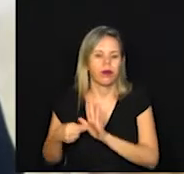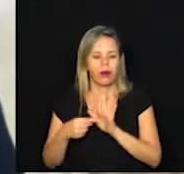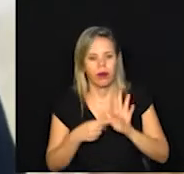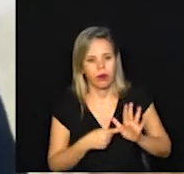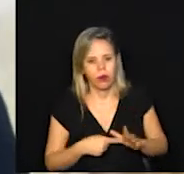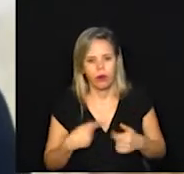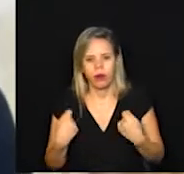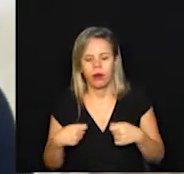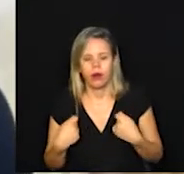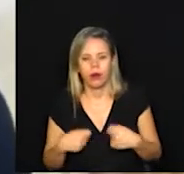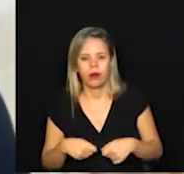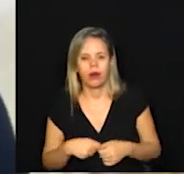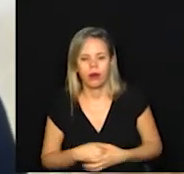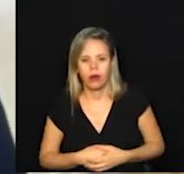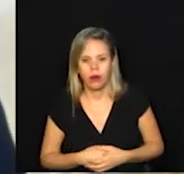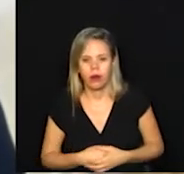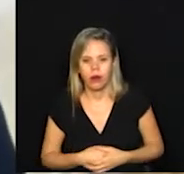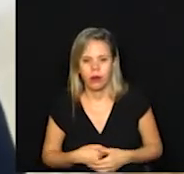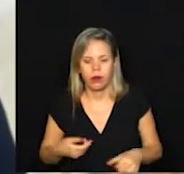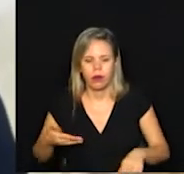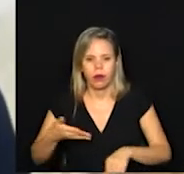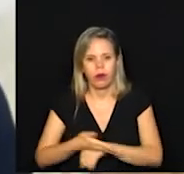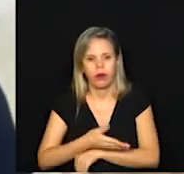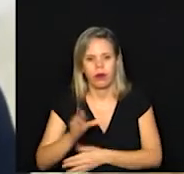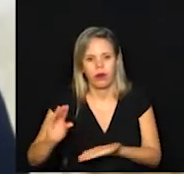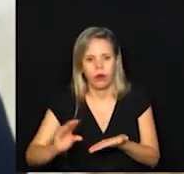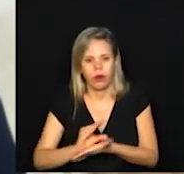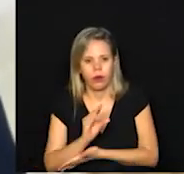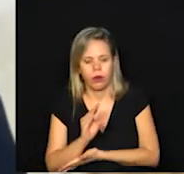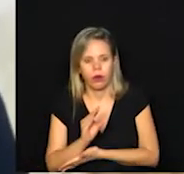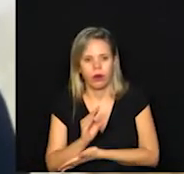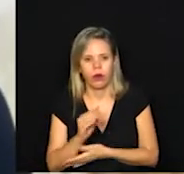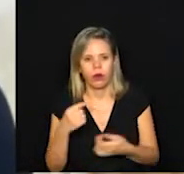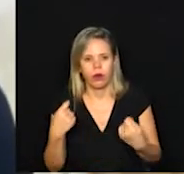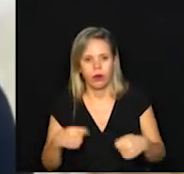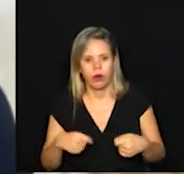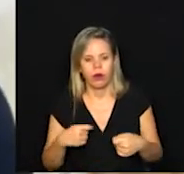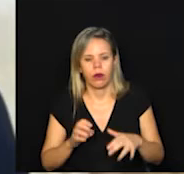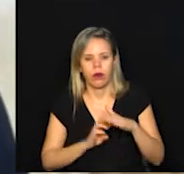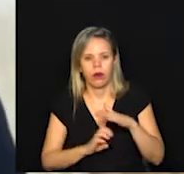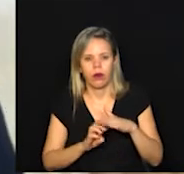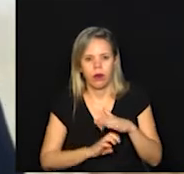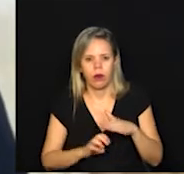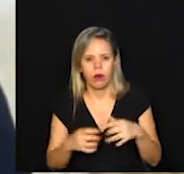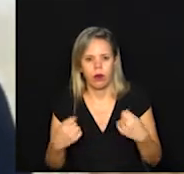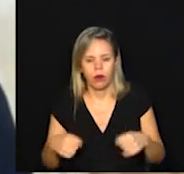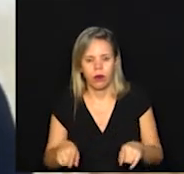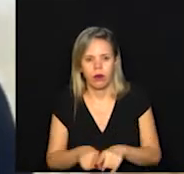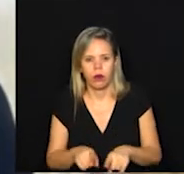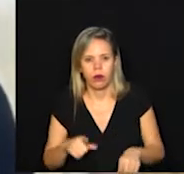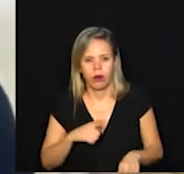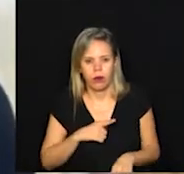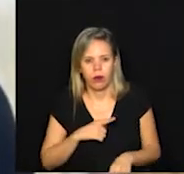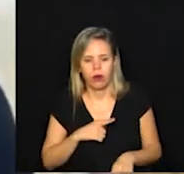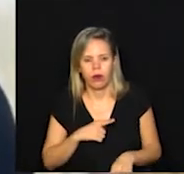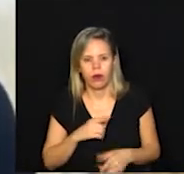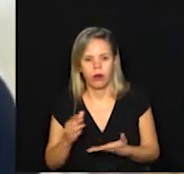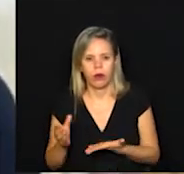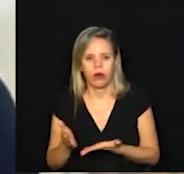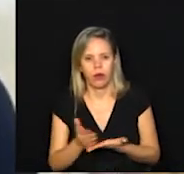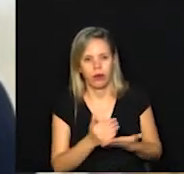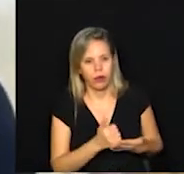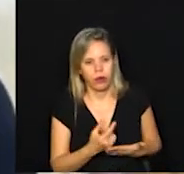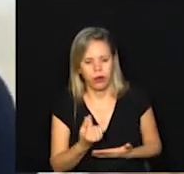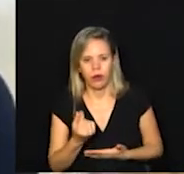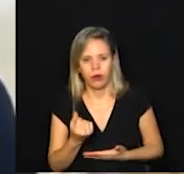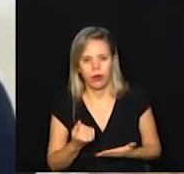da necessidade do acesso ao crédito, que é uma necessidade que as empresas precisam para seu capital de giro